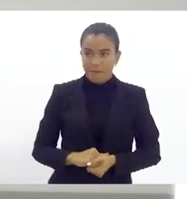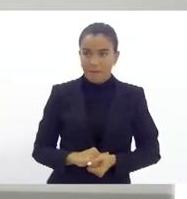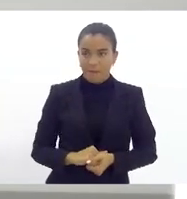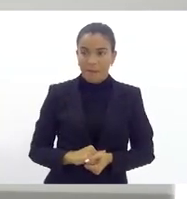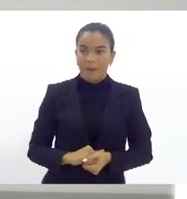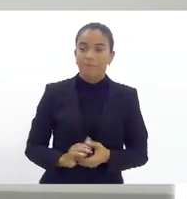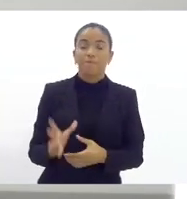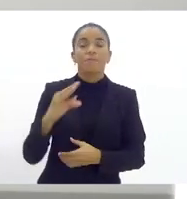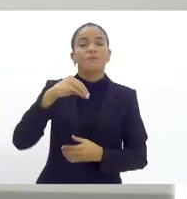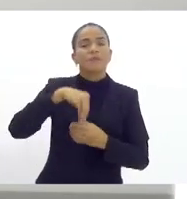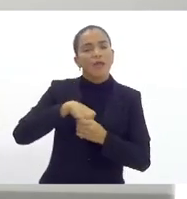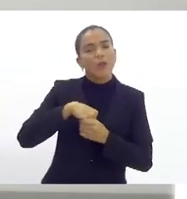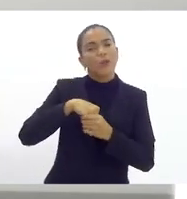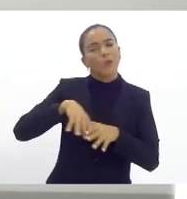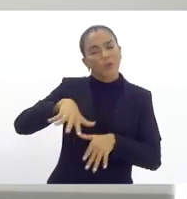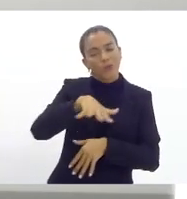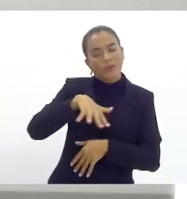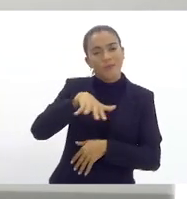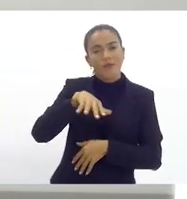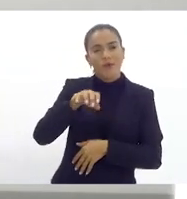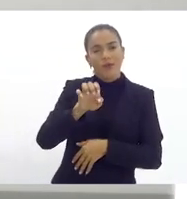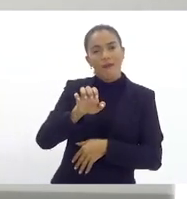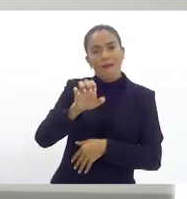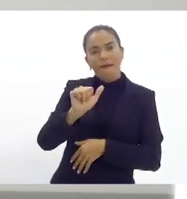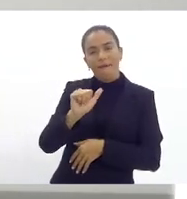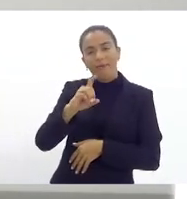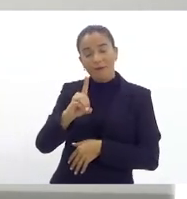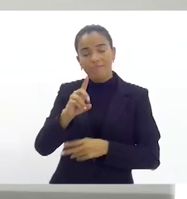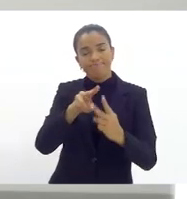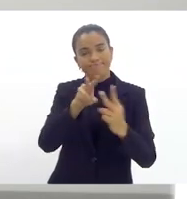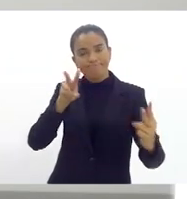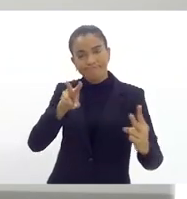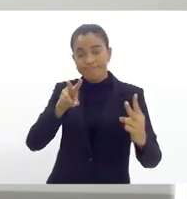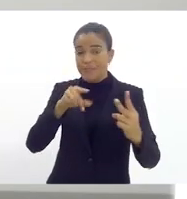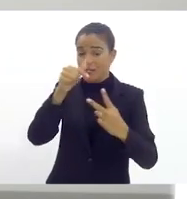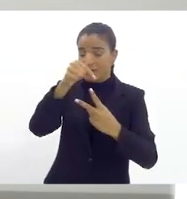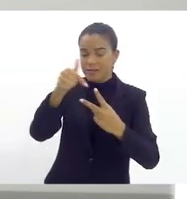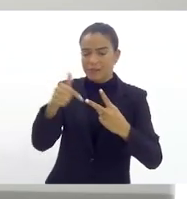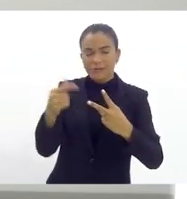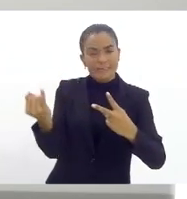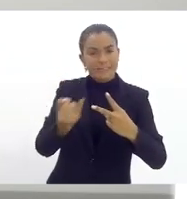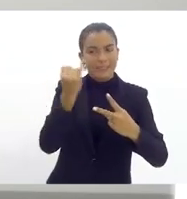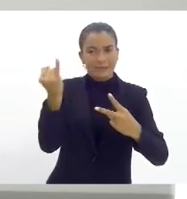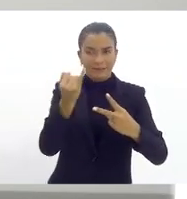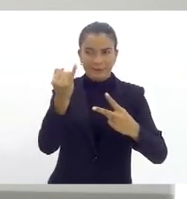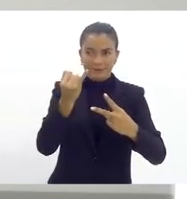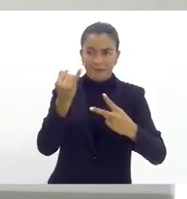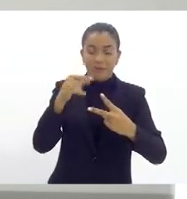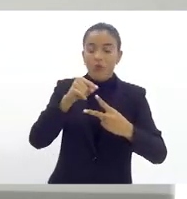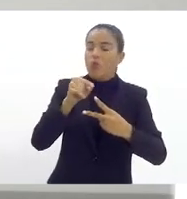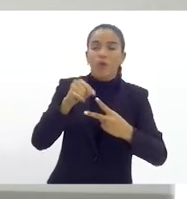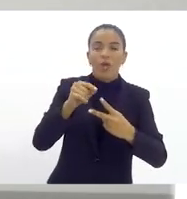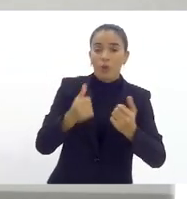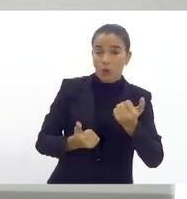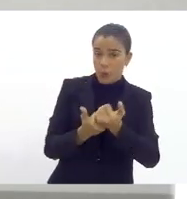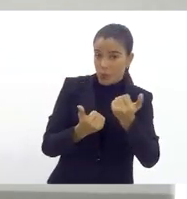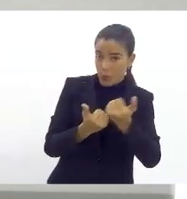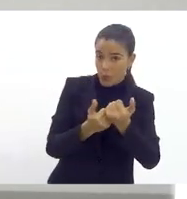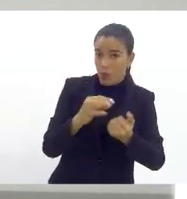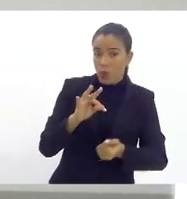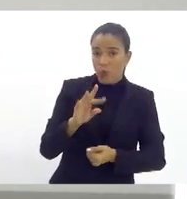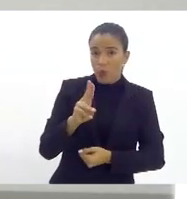do EAD a gente tem três figuras importantes isso deveria ficar bastante Claro aqui que é o quê o tutor